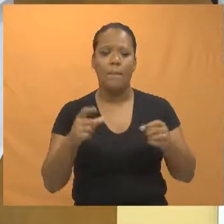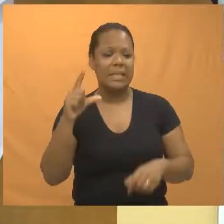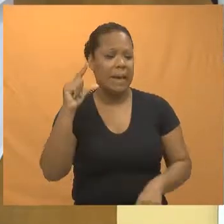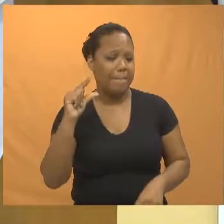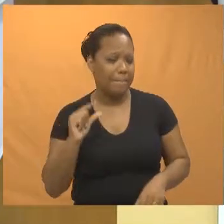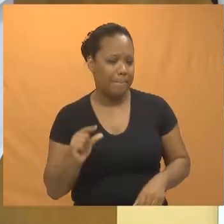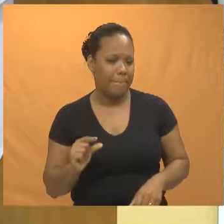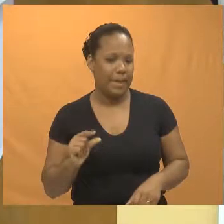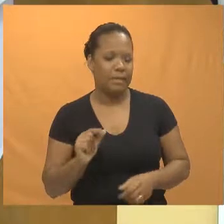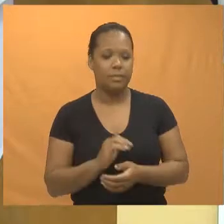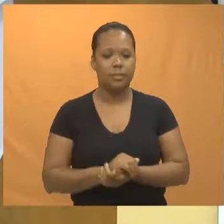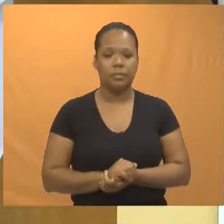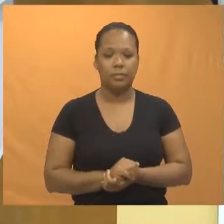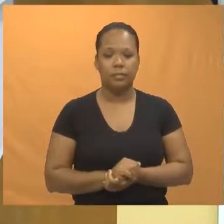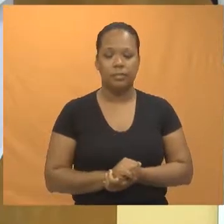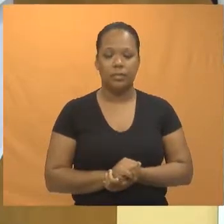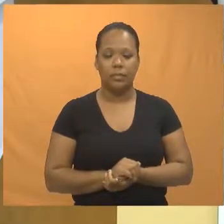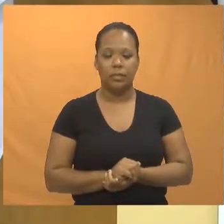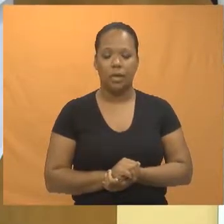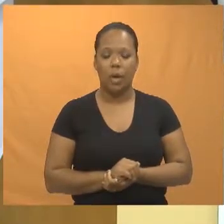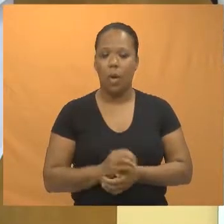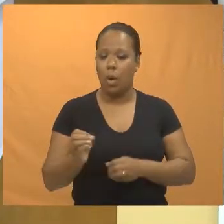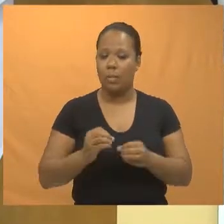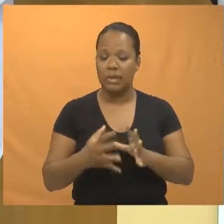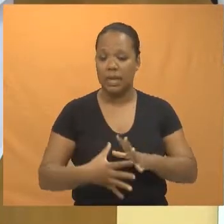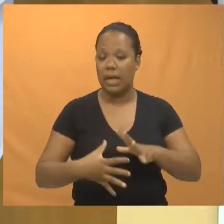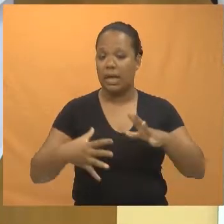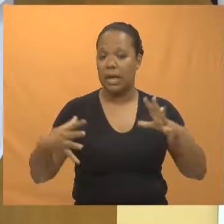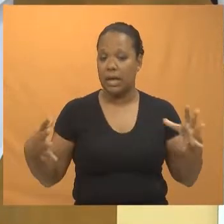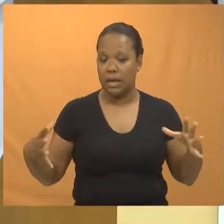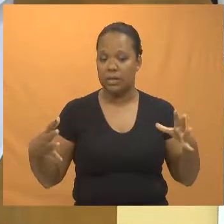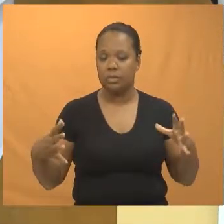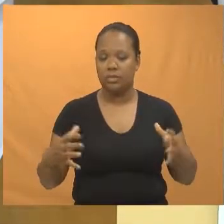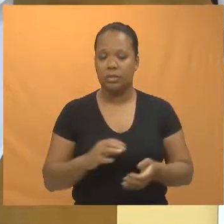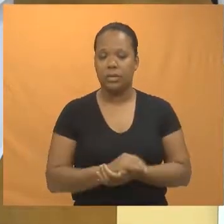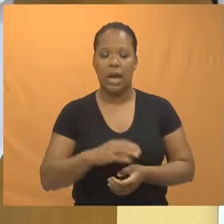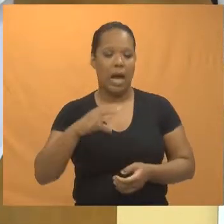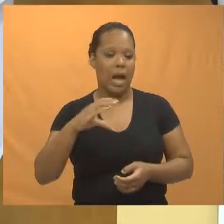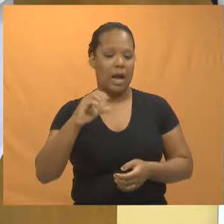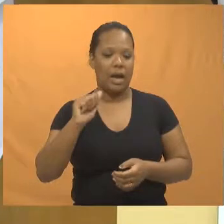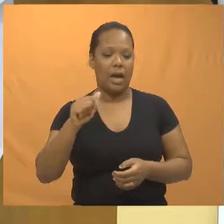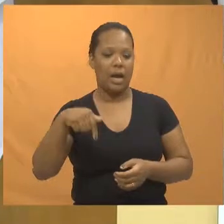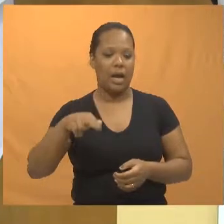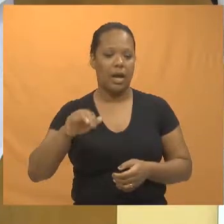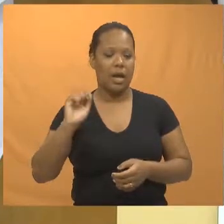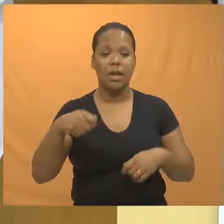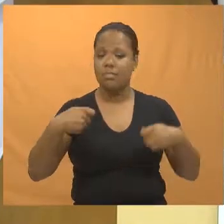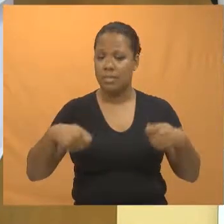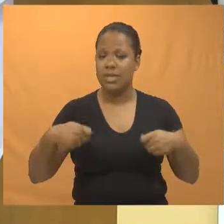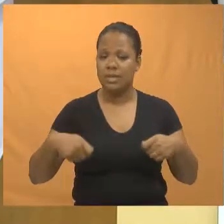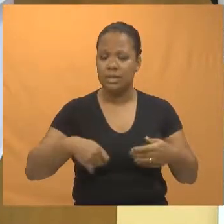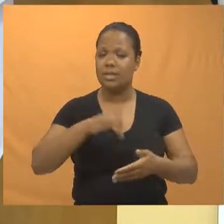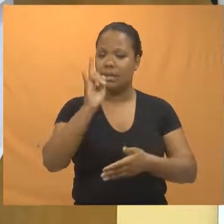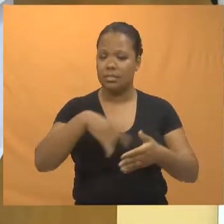pequenas, reforços atividades de grande porte, como a maioria das obras do CAF, continuarão precisando